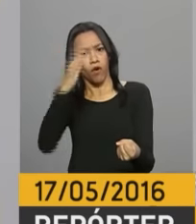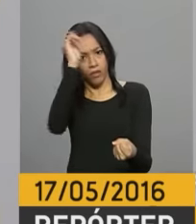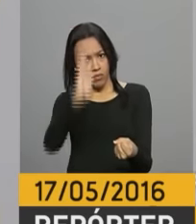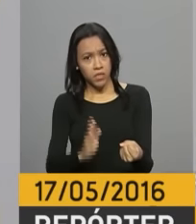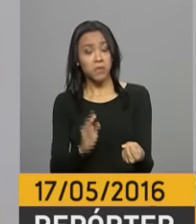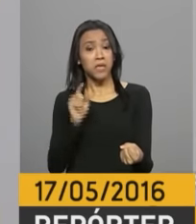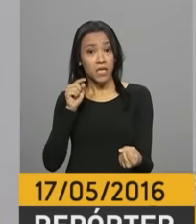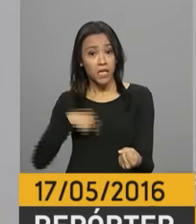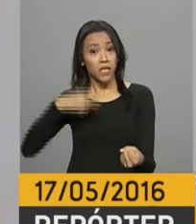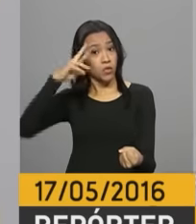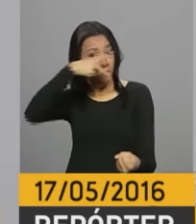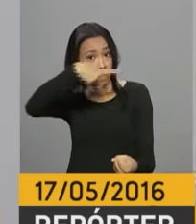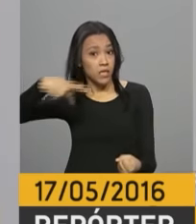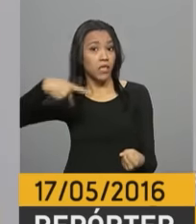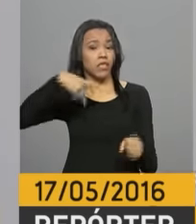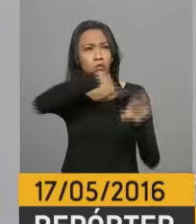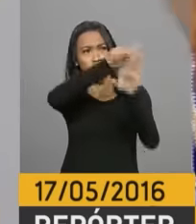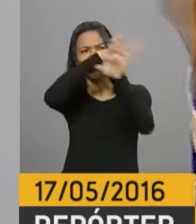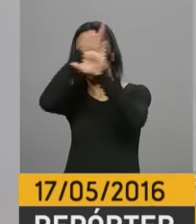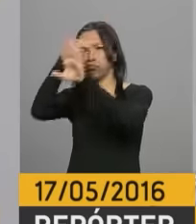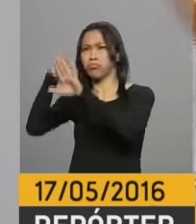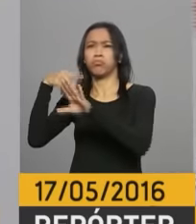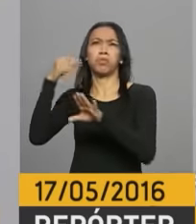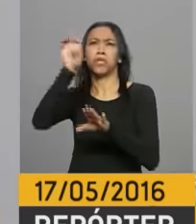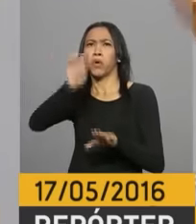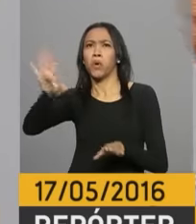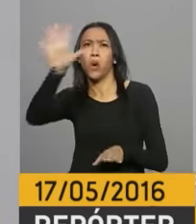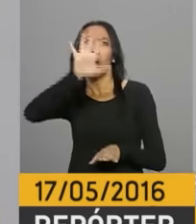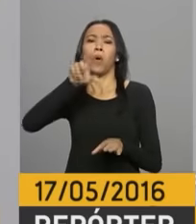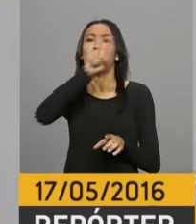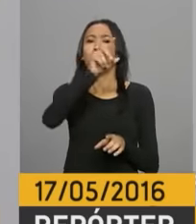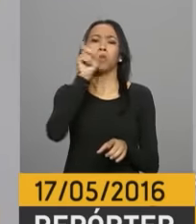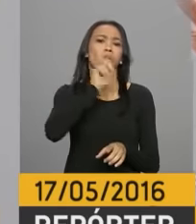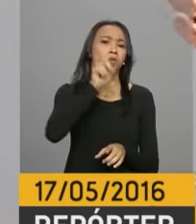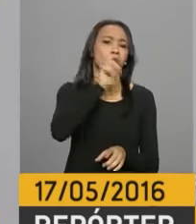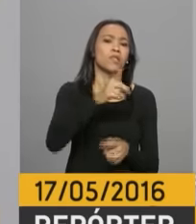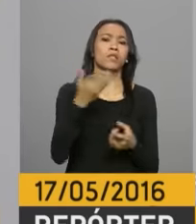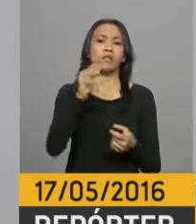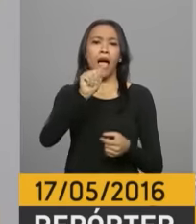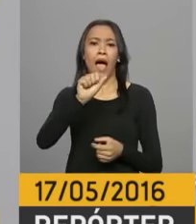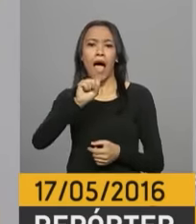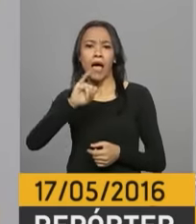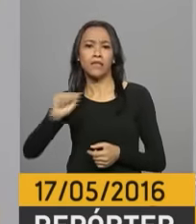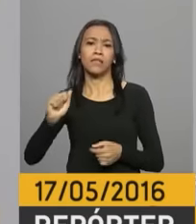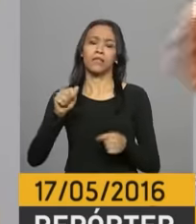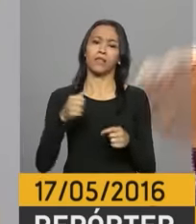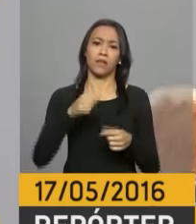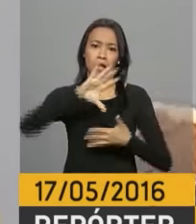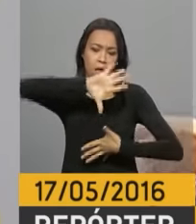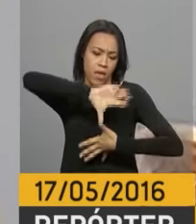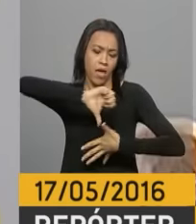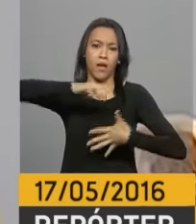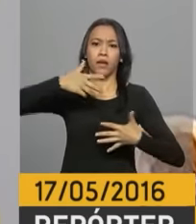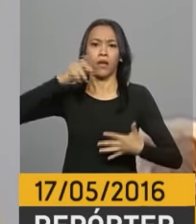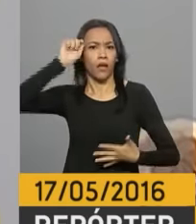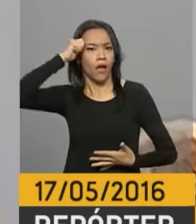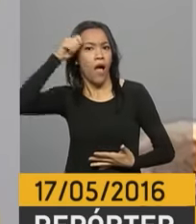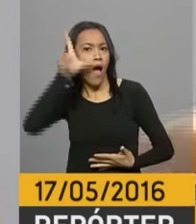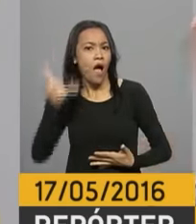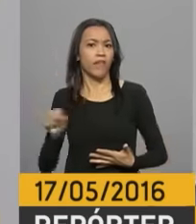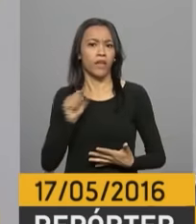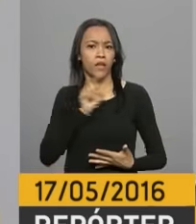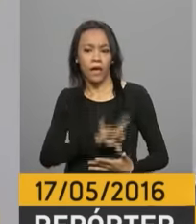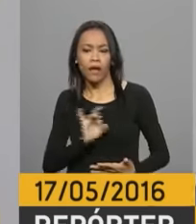desses países, seja dos Estados Unidos, da Europa, da Ásia, da China, da América Latina, dos países vizinhos, etc., da África,